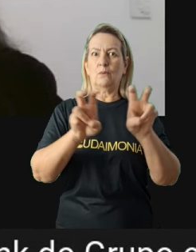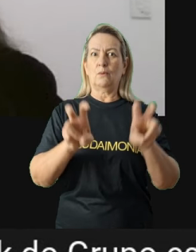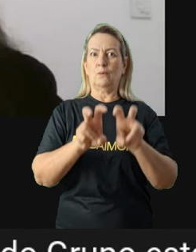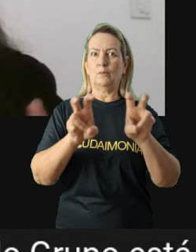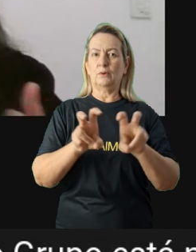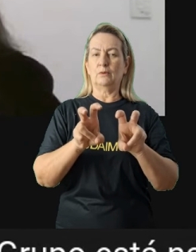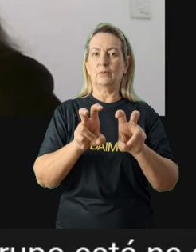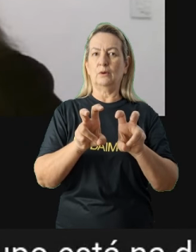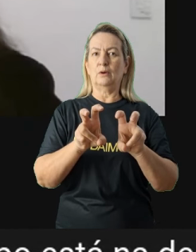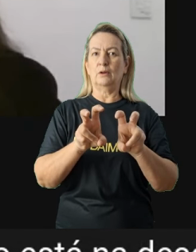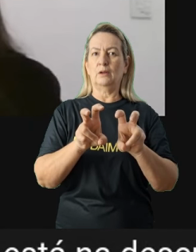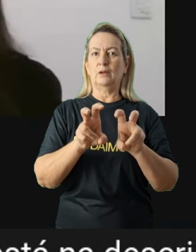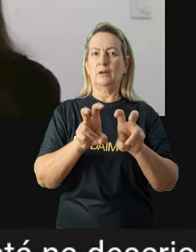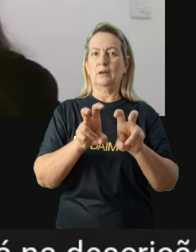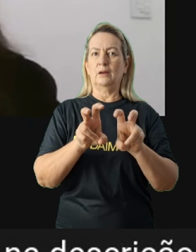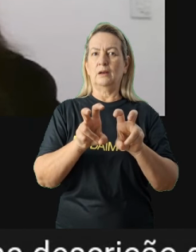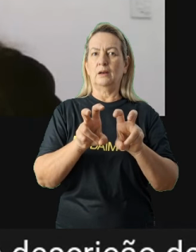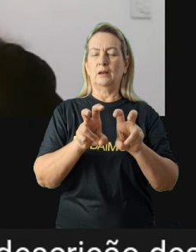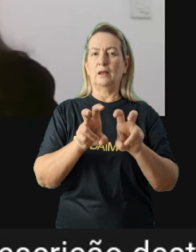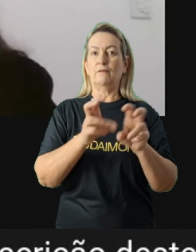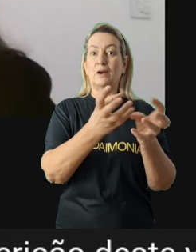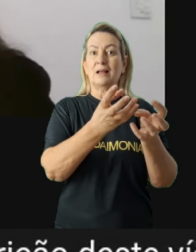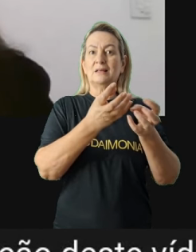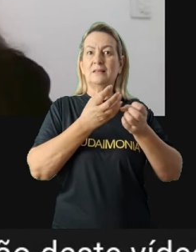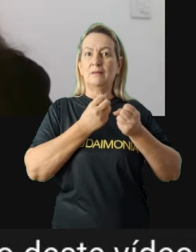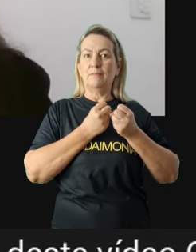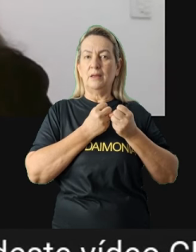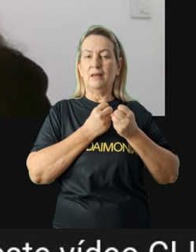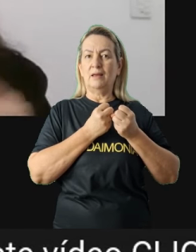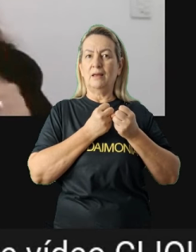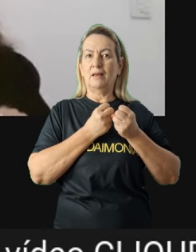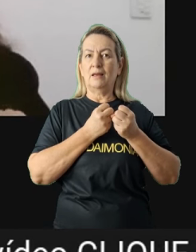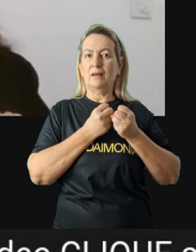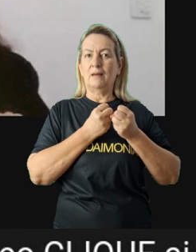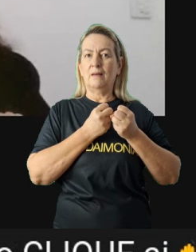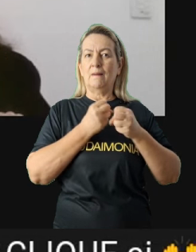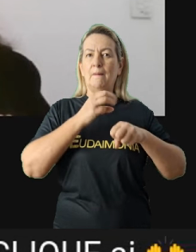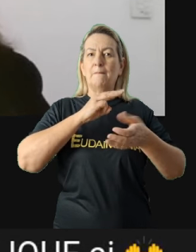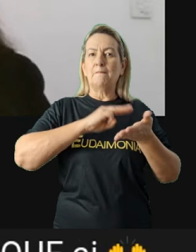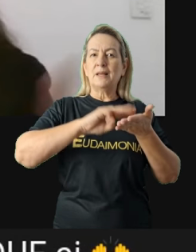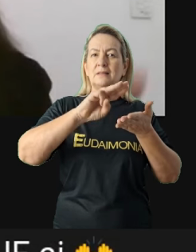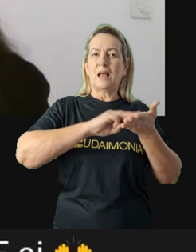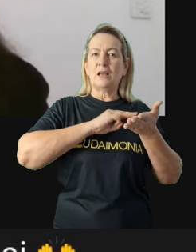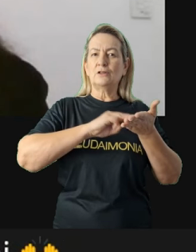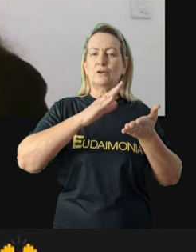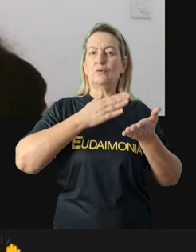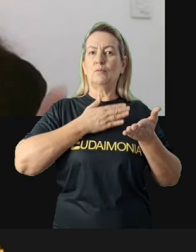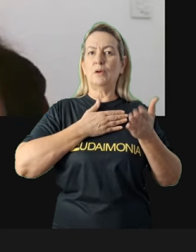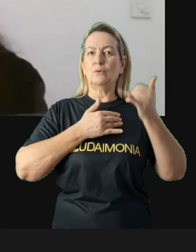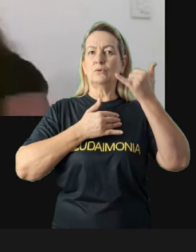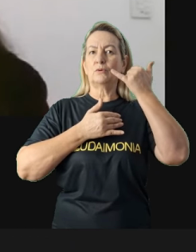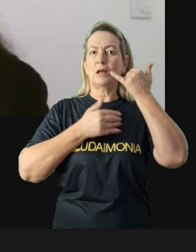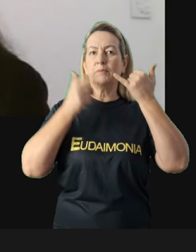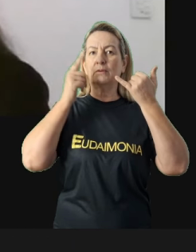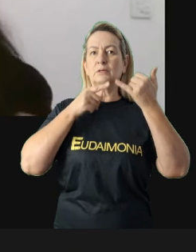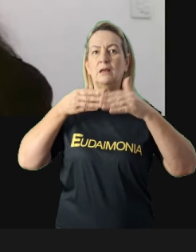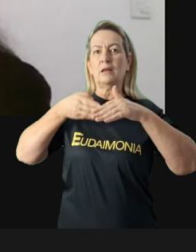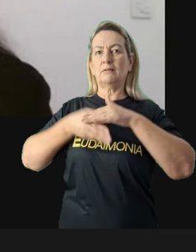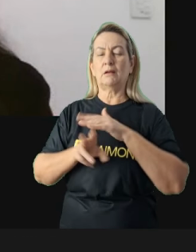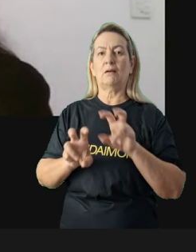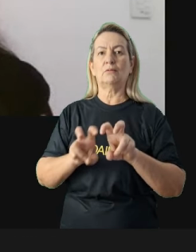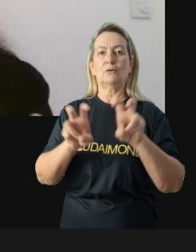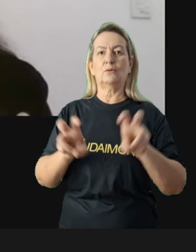da instituição, eu tenho que receber um SMS no meu celular para poder colocar aquele código para poder entrar? Por que será que eu tenho que fazer isso? Será